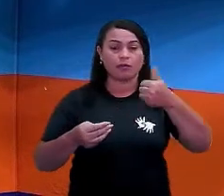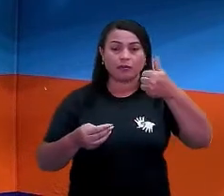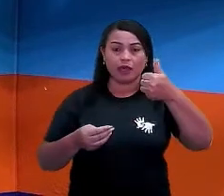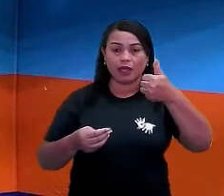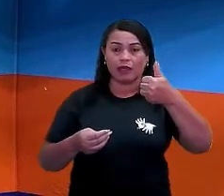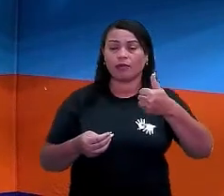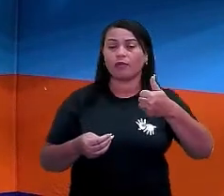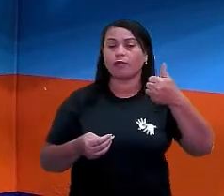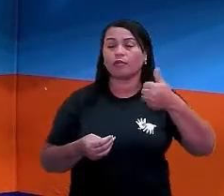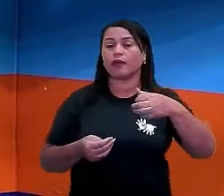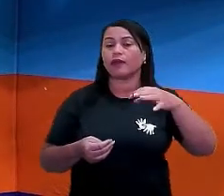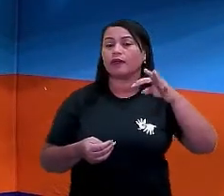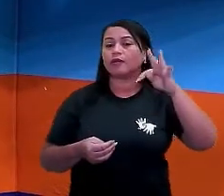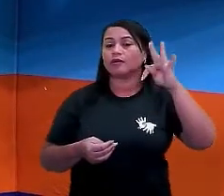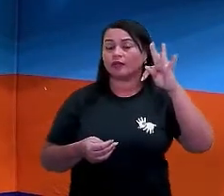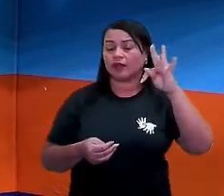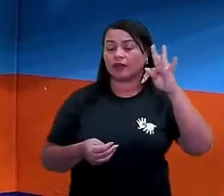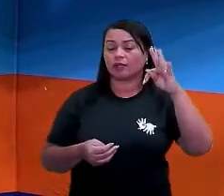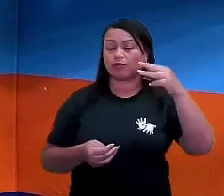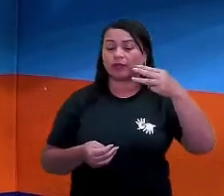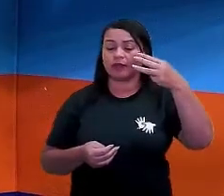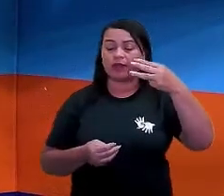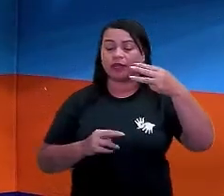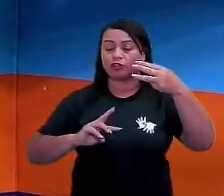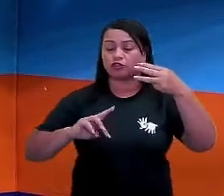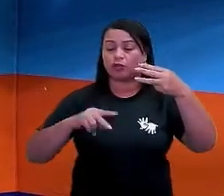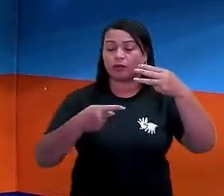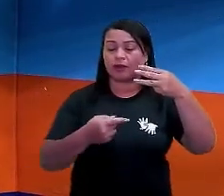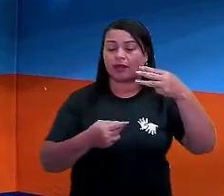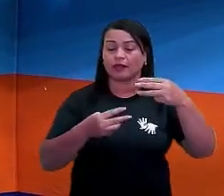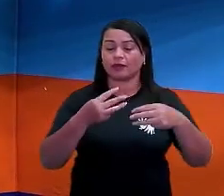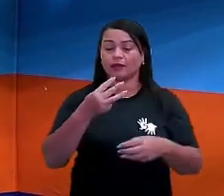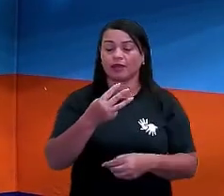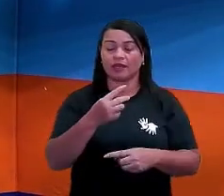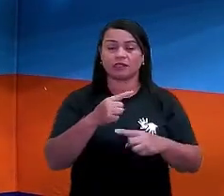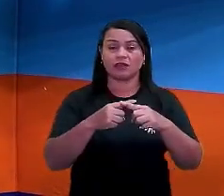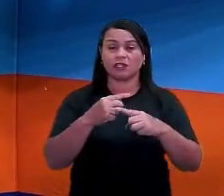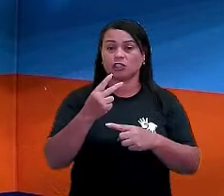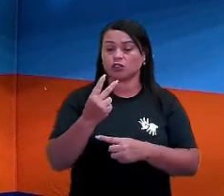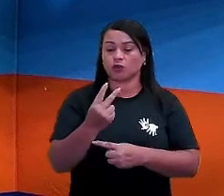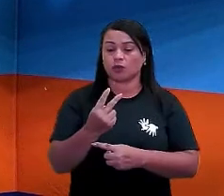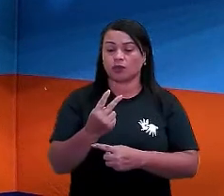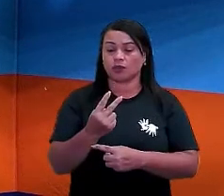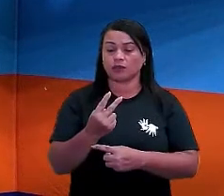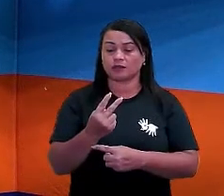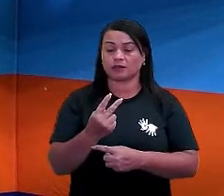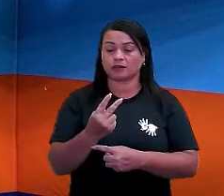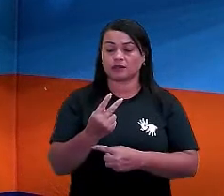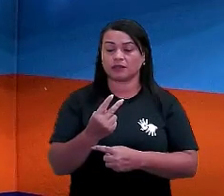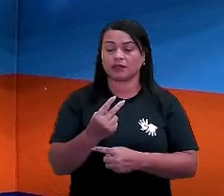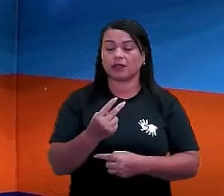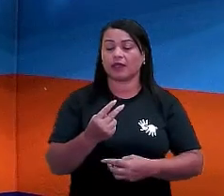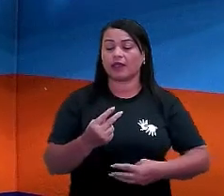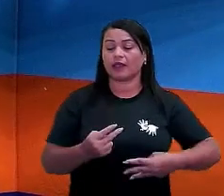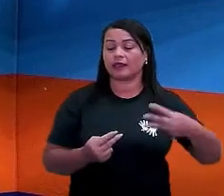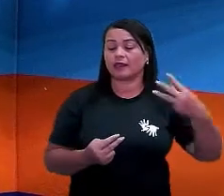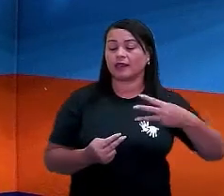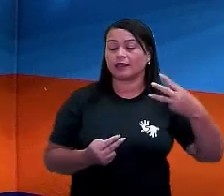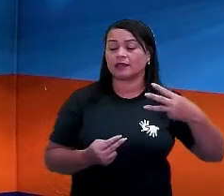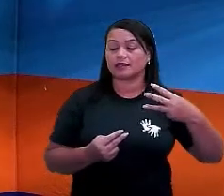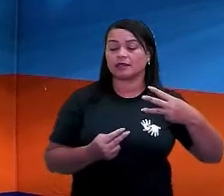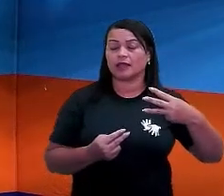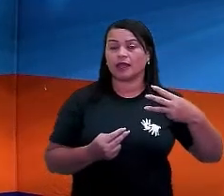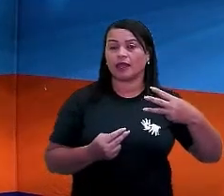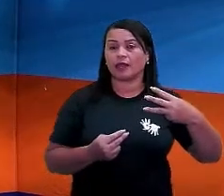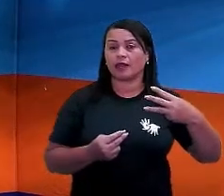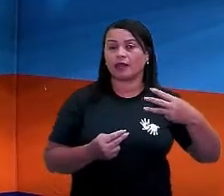segundo termo, eu não tenho que dobrar? Então, ó, 3 vezes 2. Terceiro termo, eu